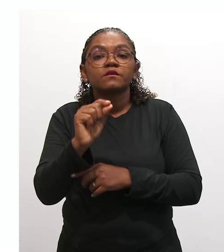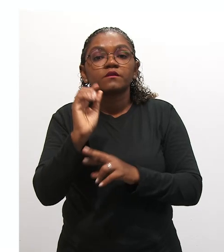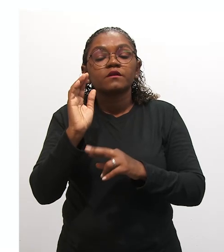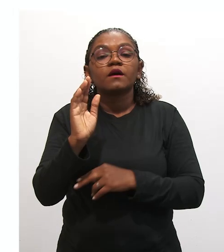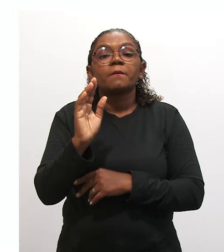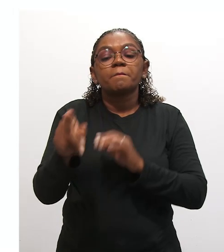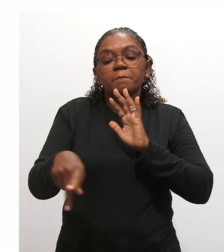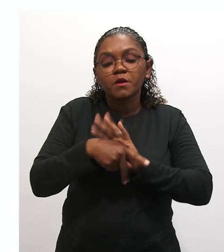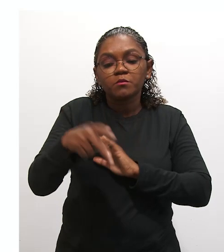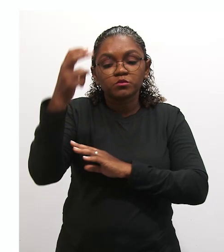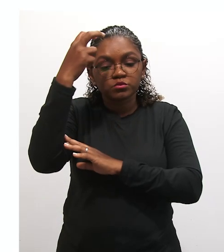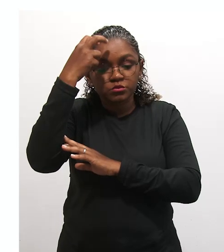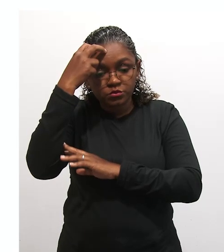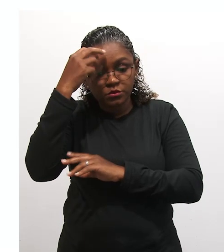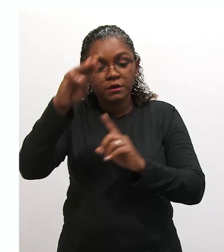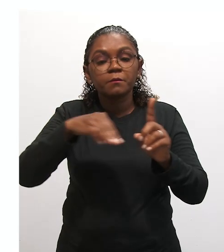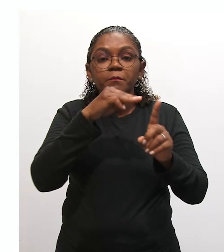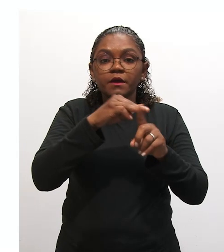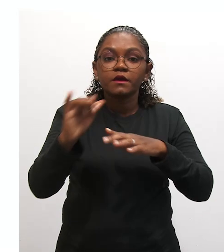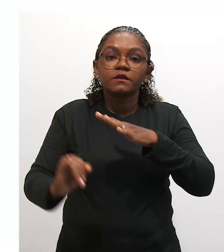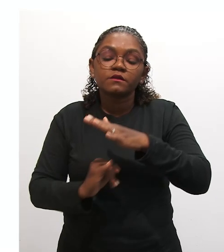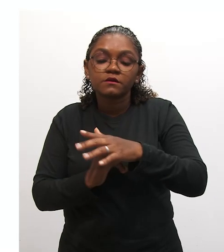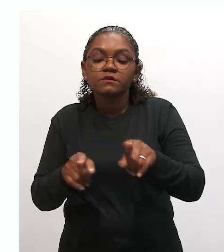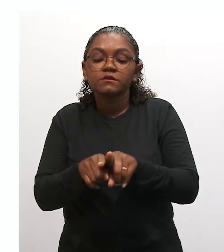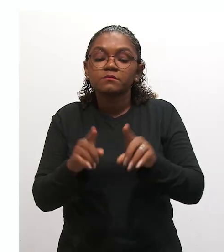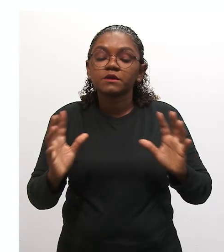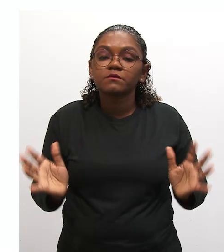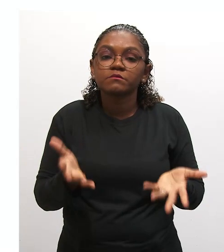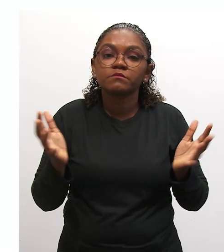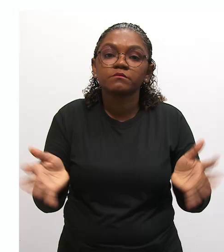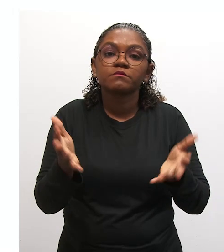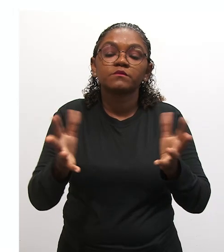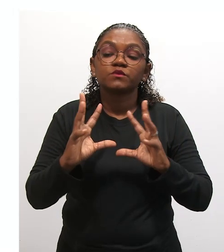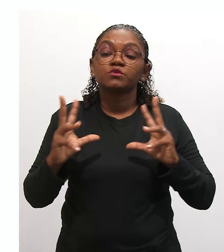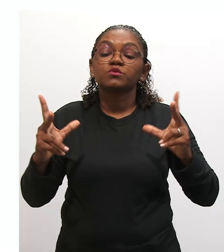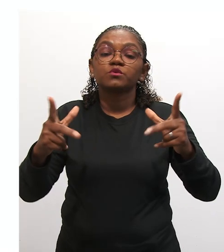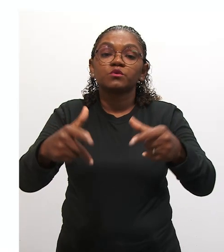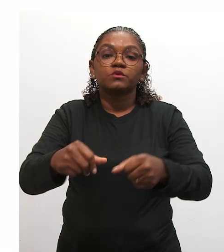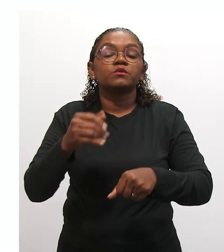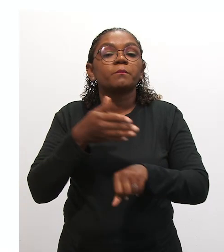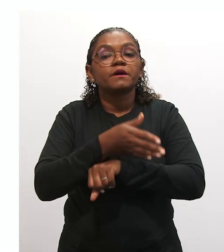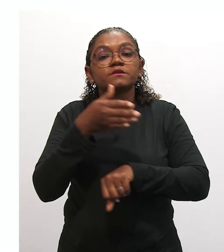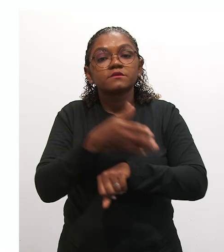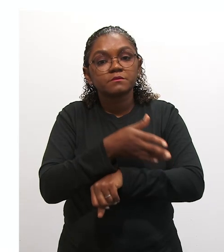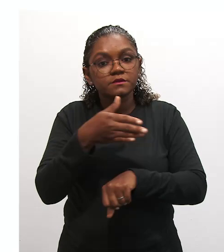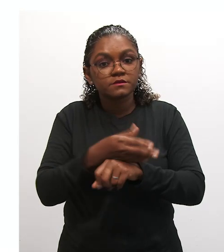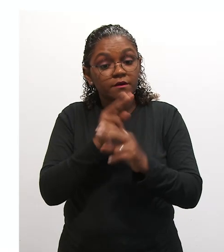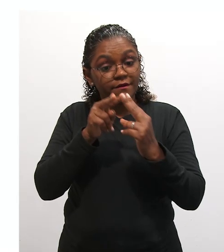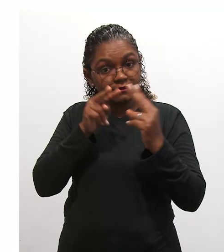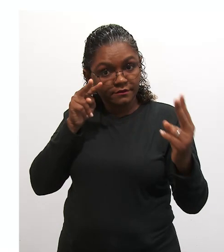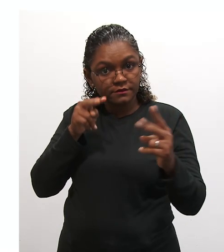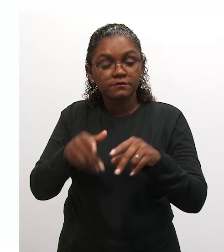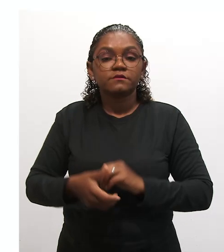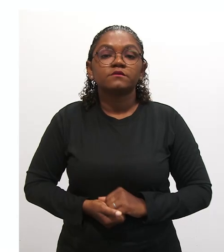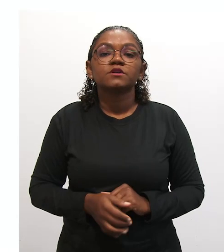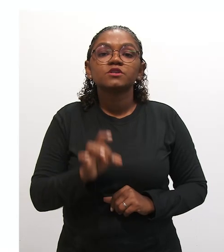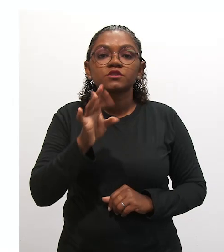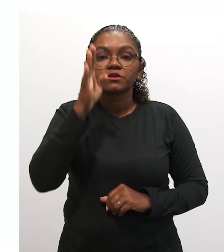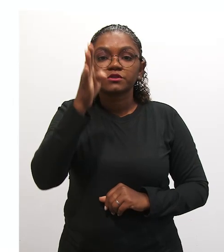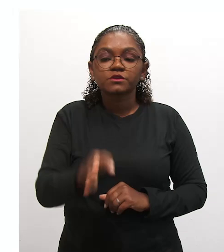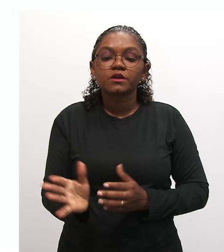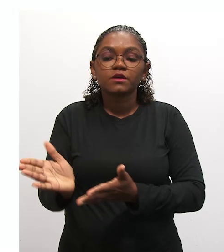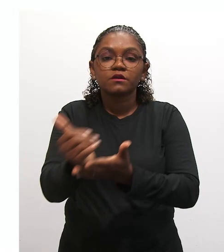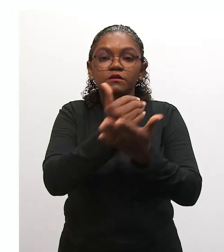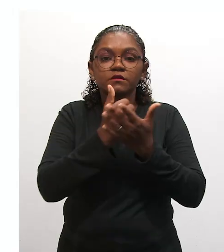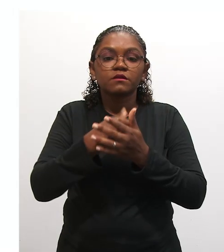institucionais, fortalecendo a participação de todos os atores da EAD. Mais do que coletar, né,